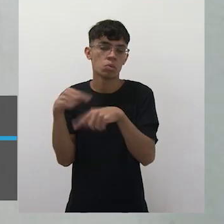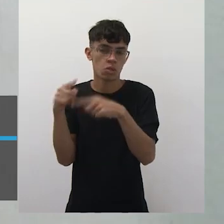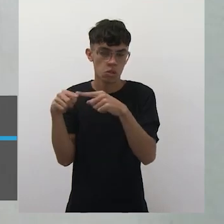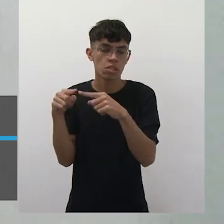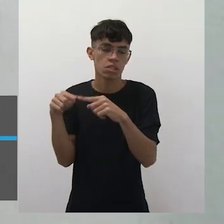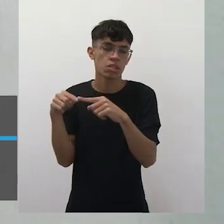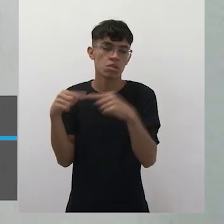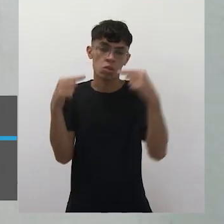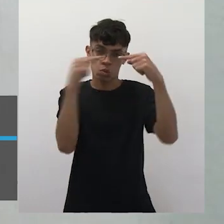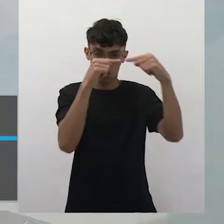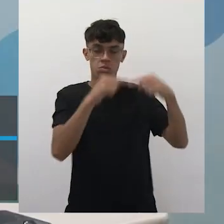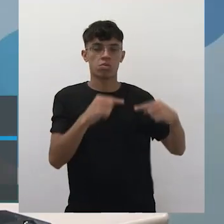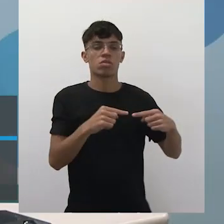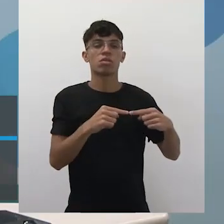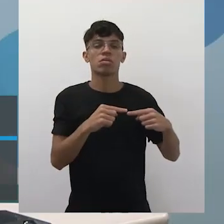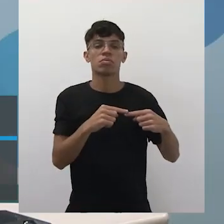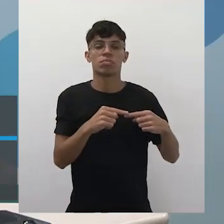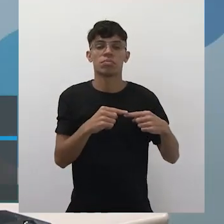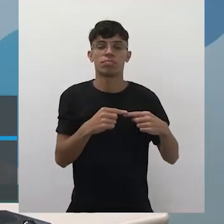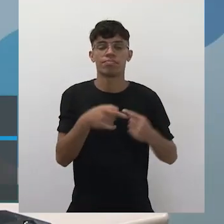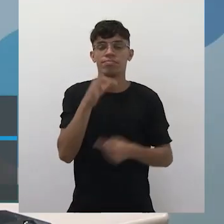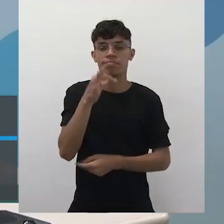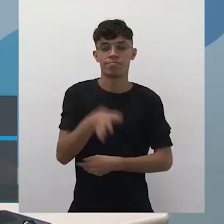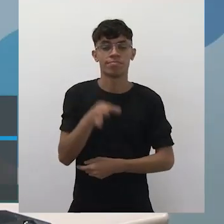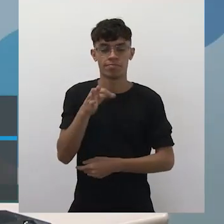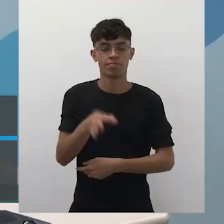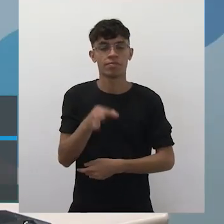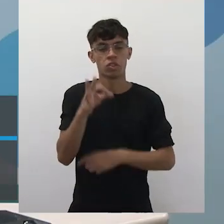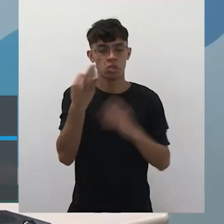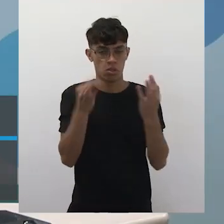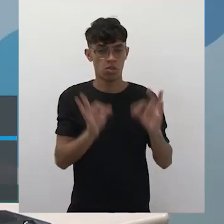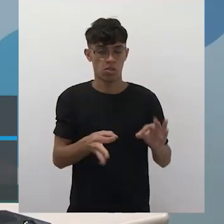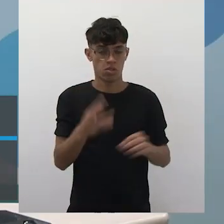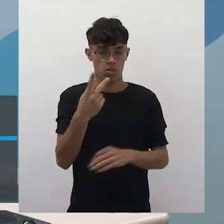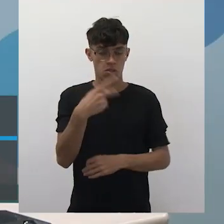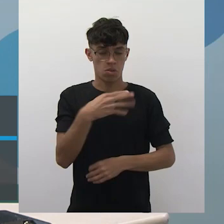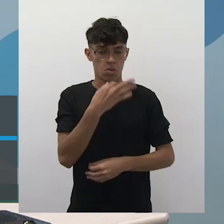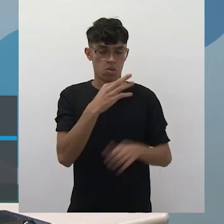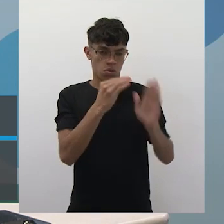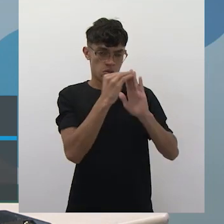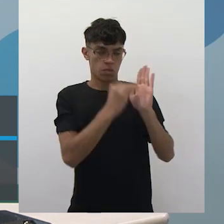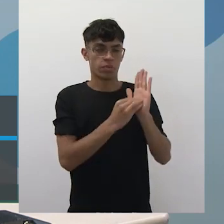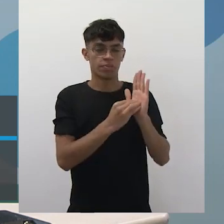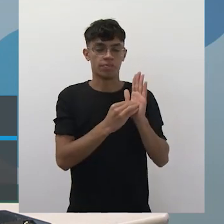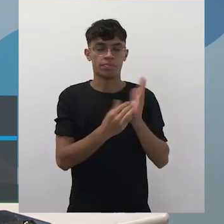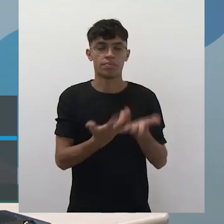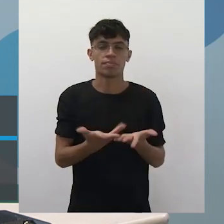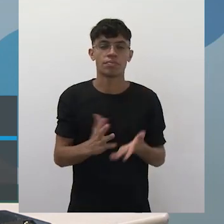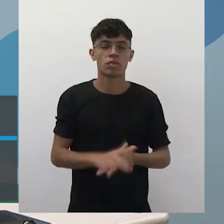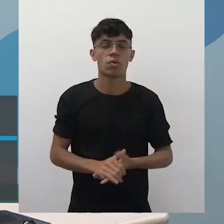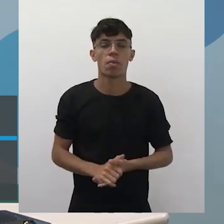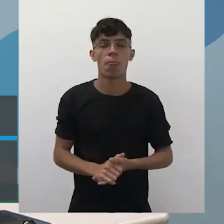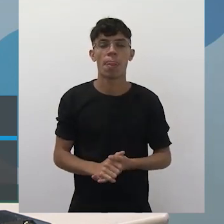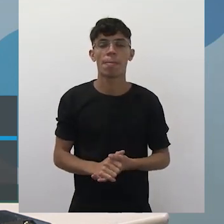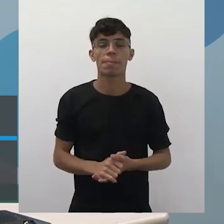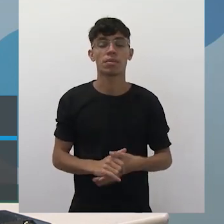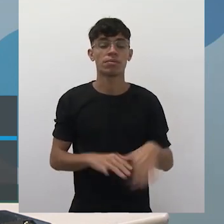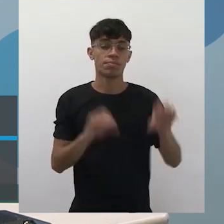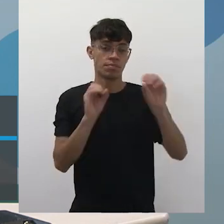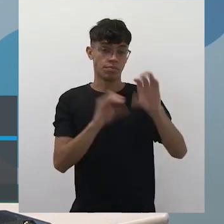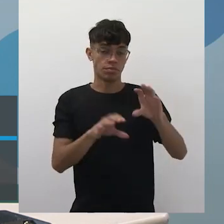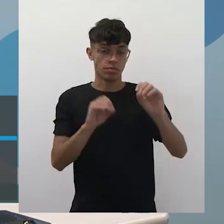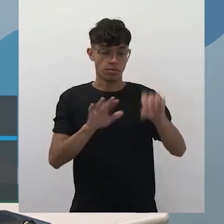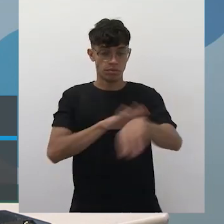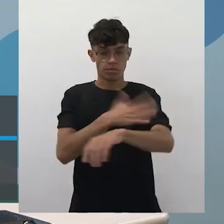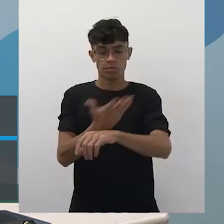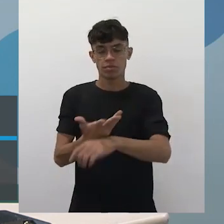é mesmo, Marcelo? Isso mesmo, Marli, perfeita a sua colocação, nessa perspectiva também de uma educação integral,